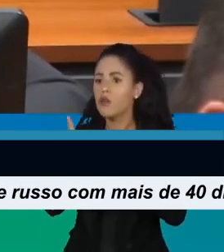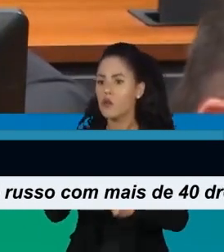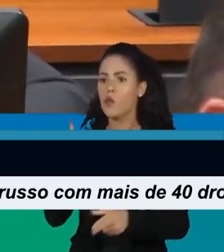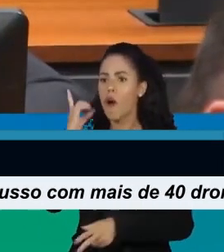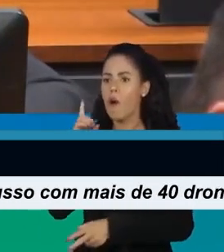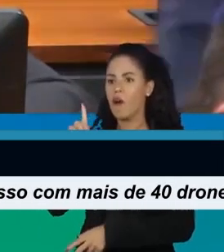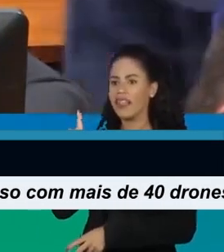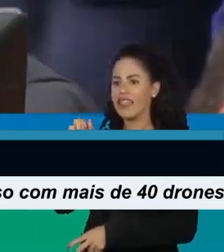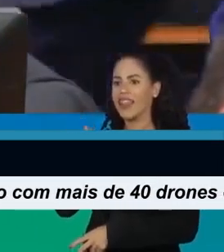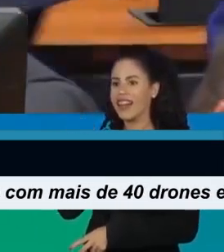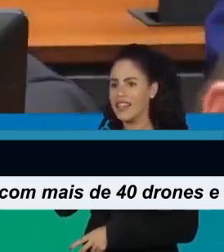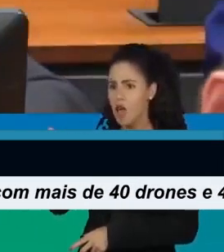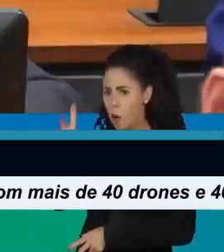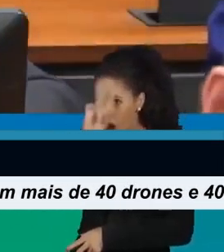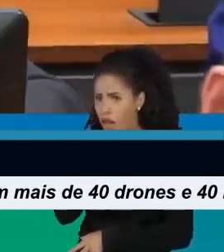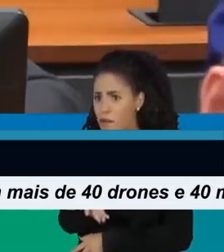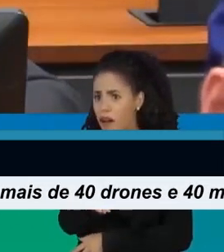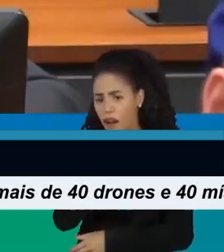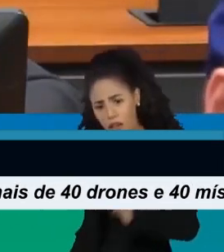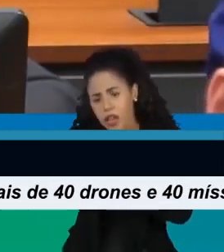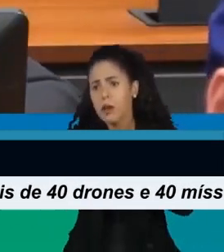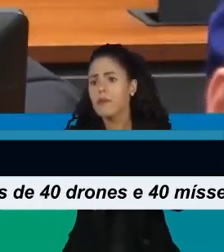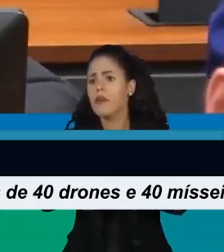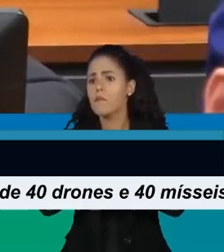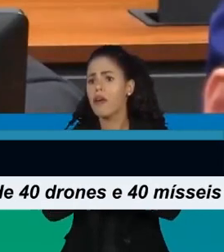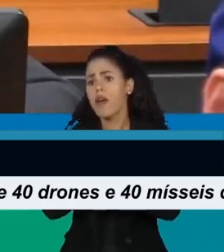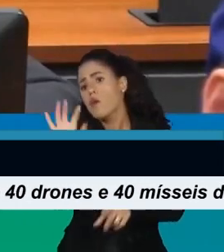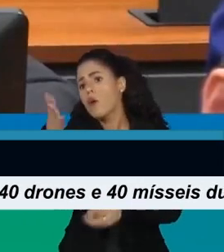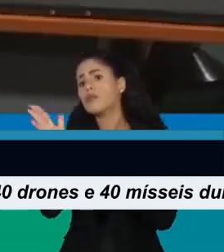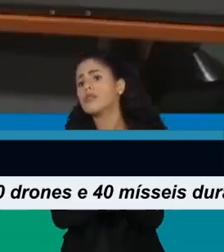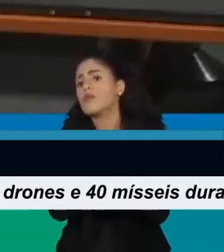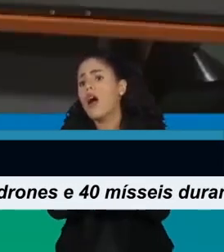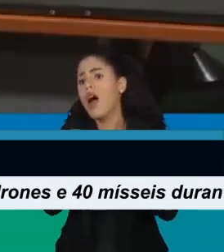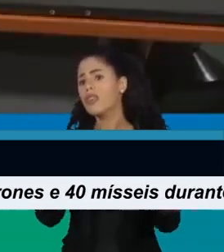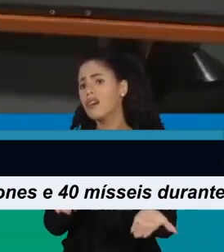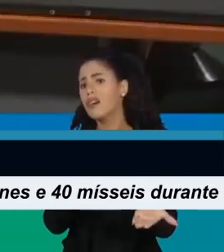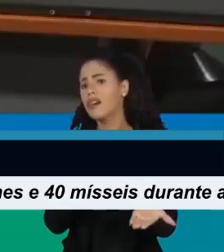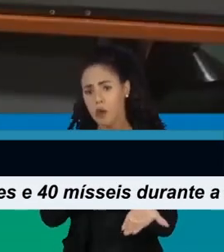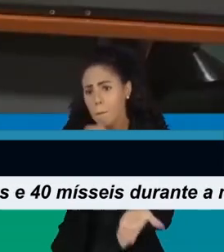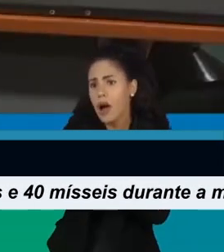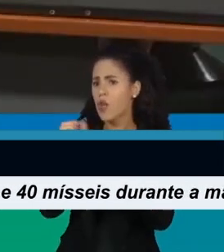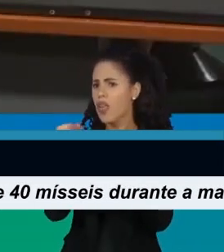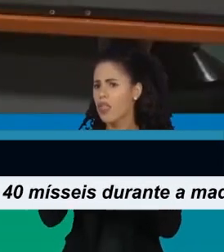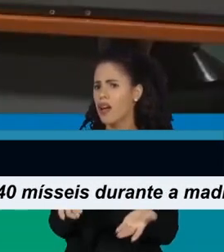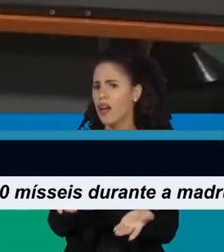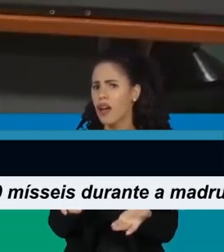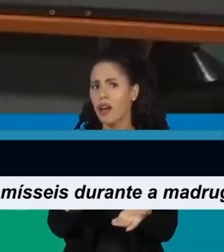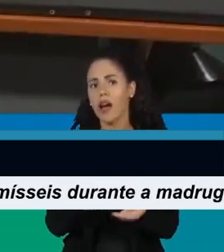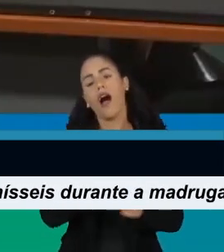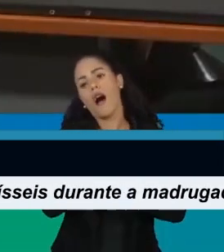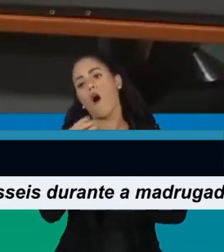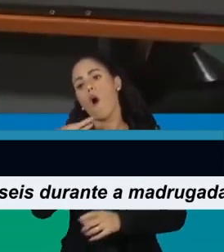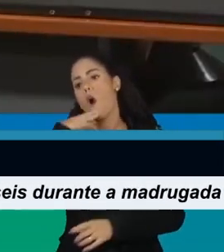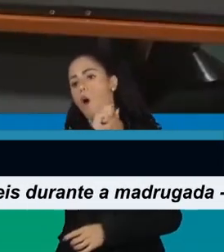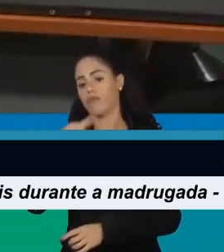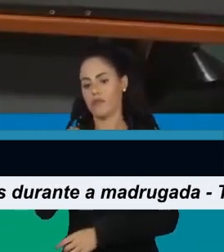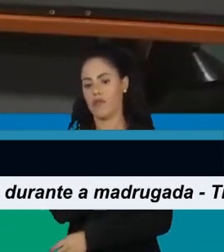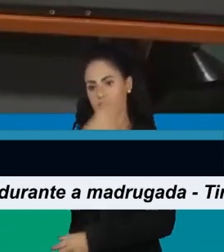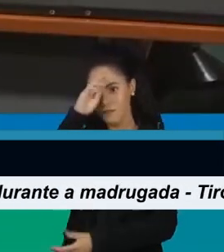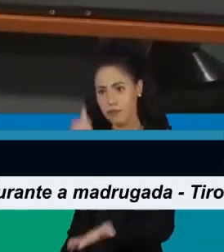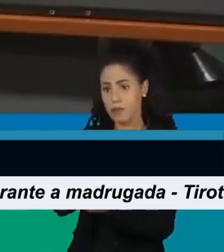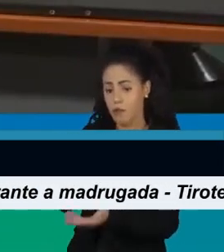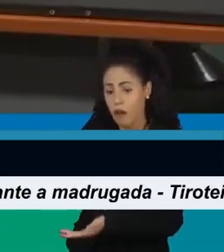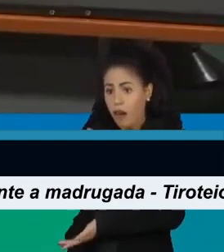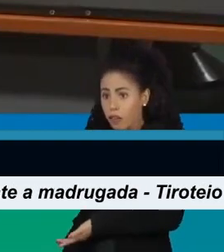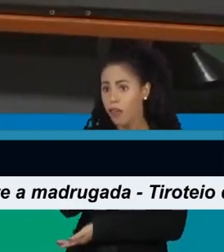Daniel Silveira, que não cometeu também crime e não foi inafiançável. É claro que a nossa decisão aqui, ela é uma